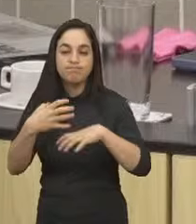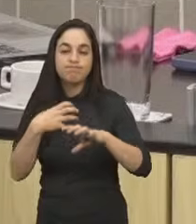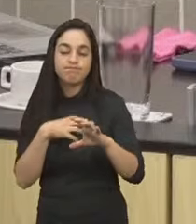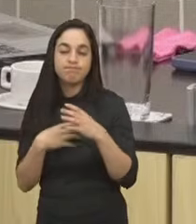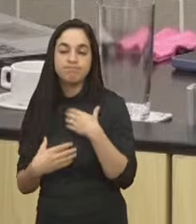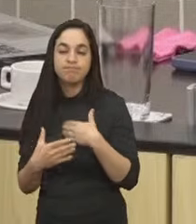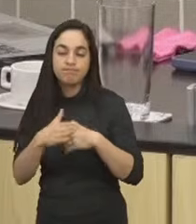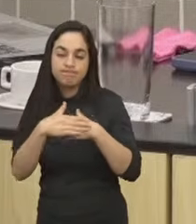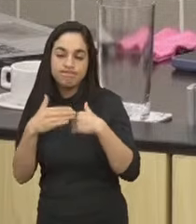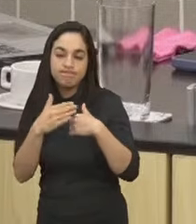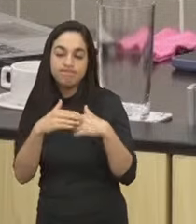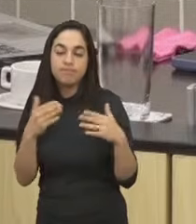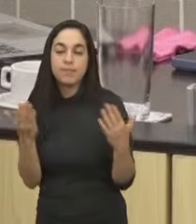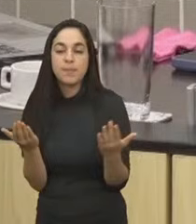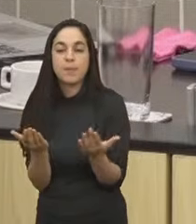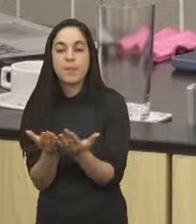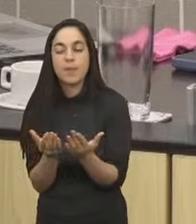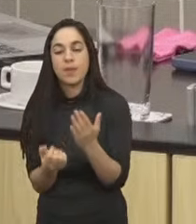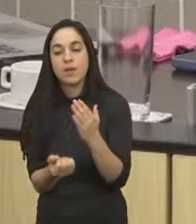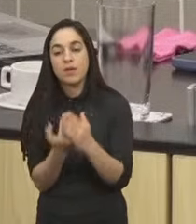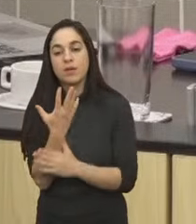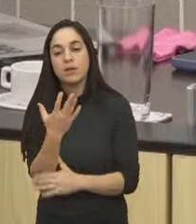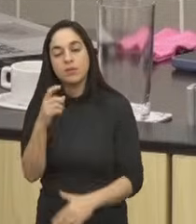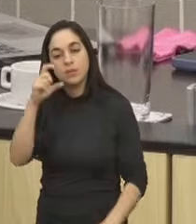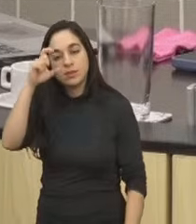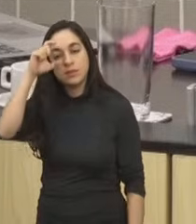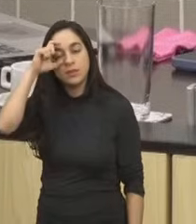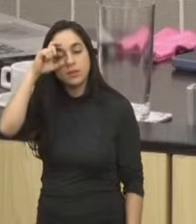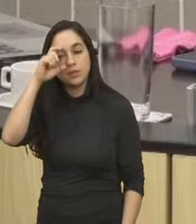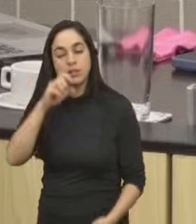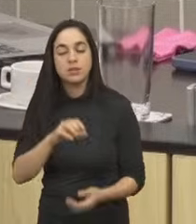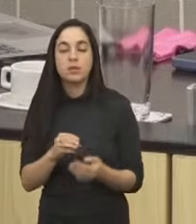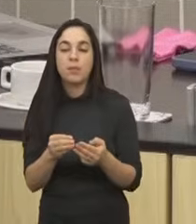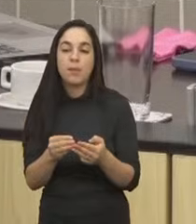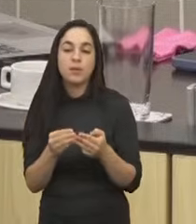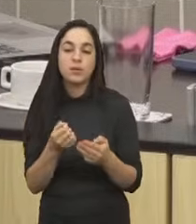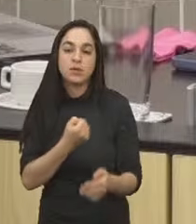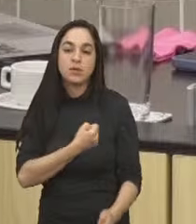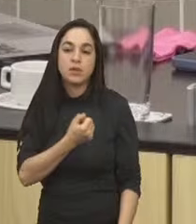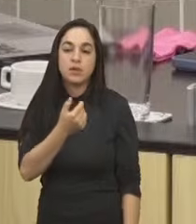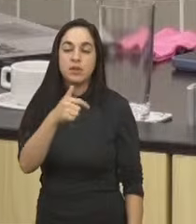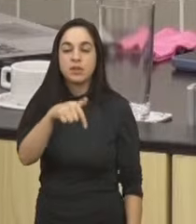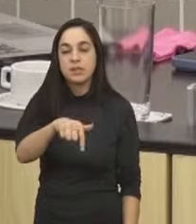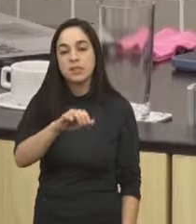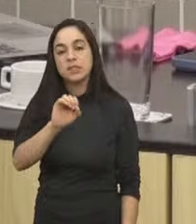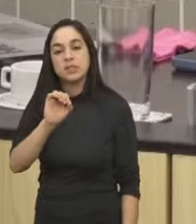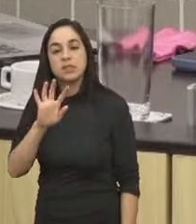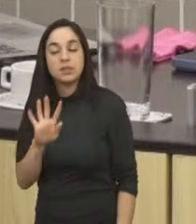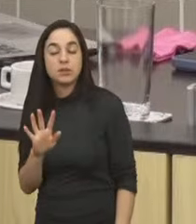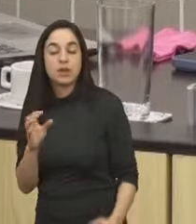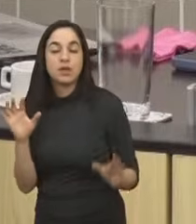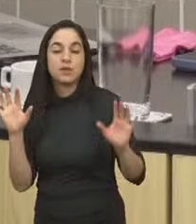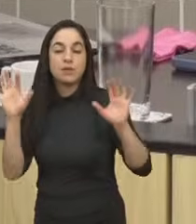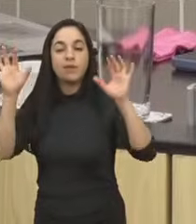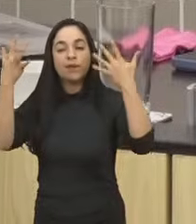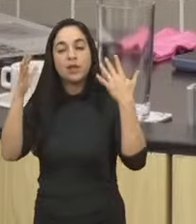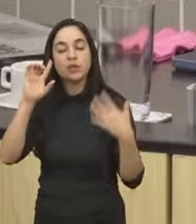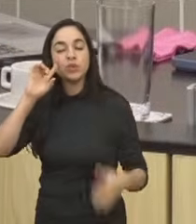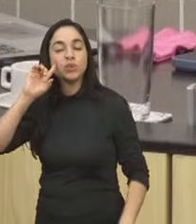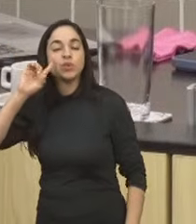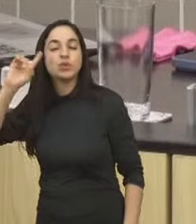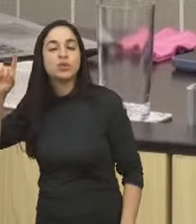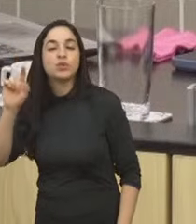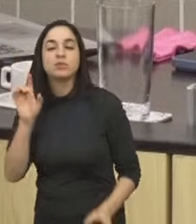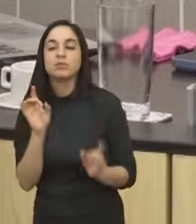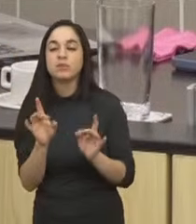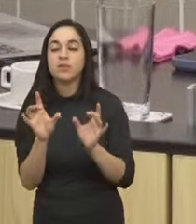10 de agosto. Autoria, vereador Marcelo Dantas. Moção 704, moção comemorativa pelo transcurso do Dia do